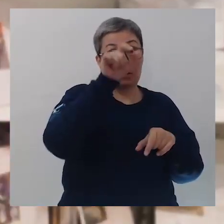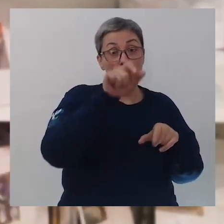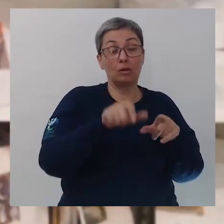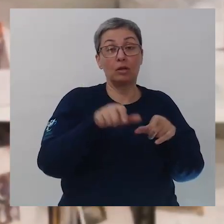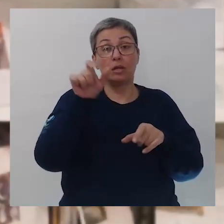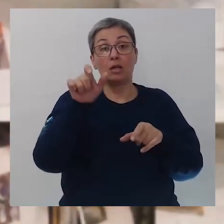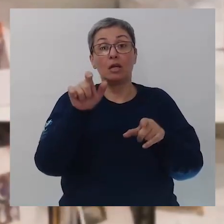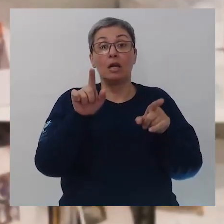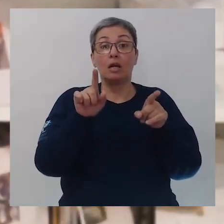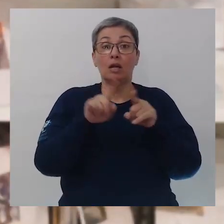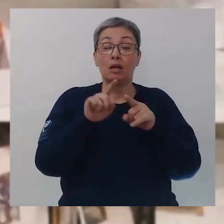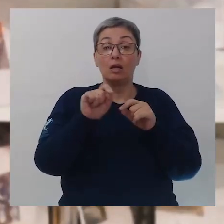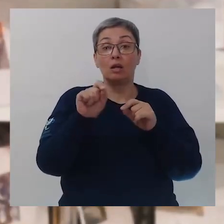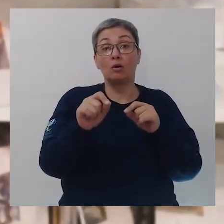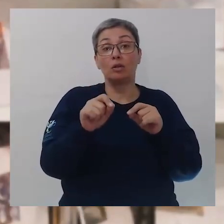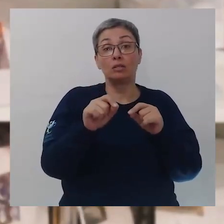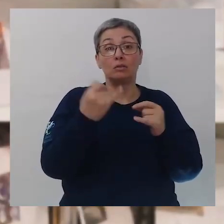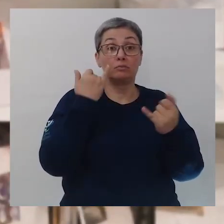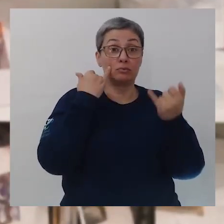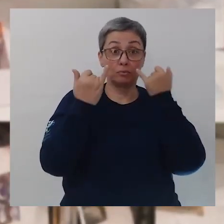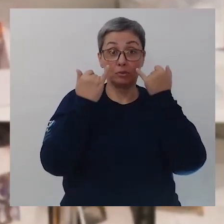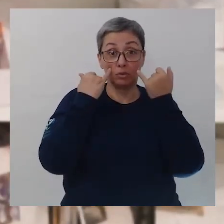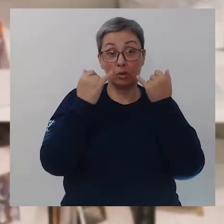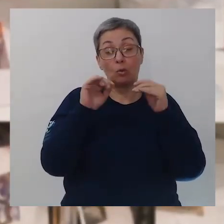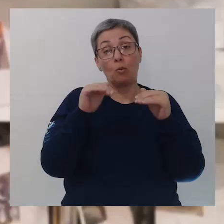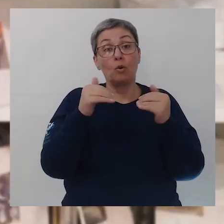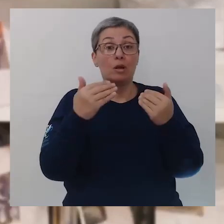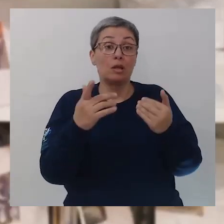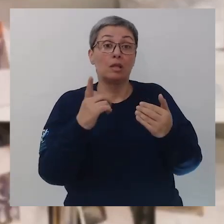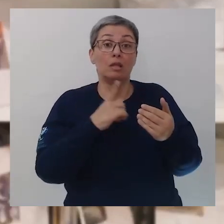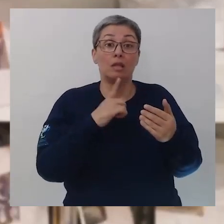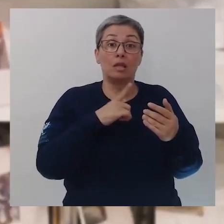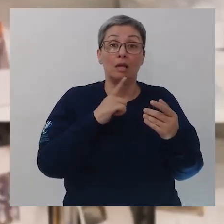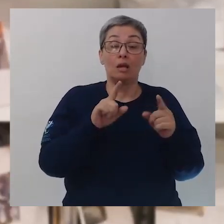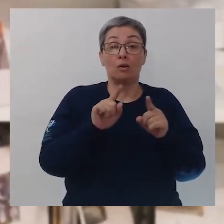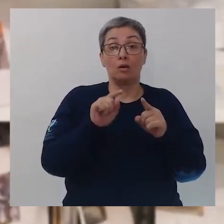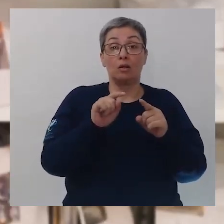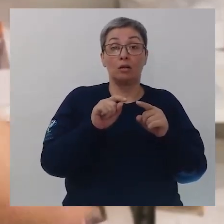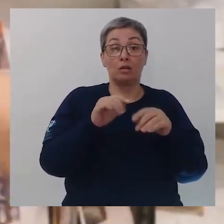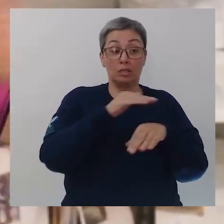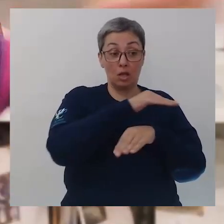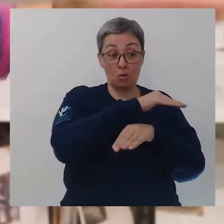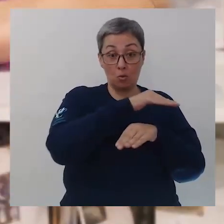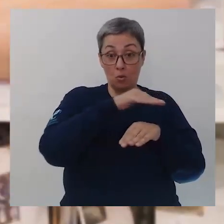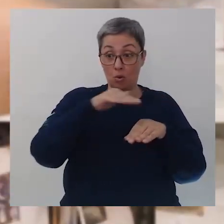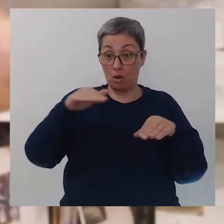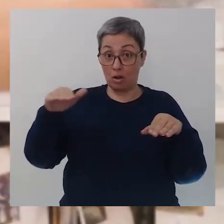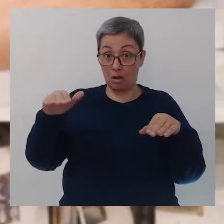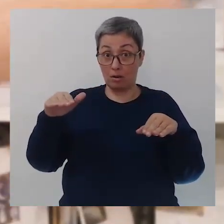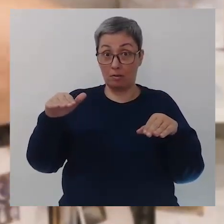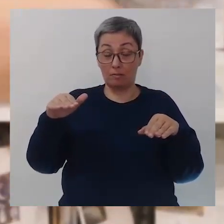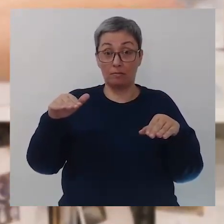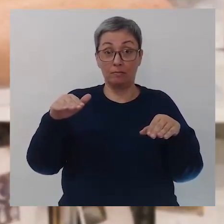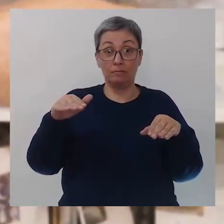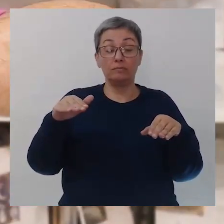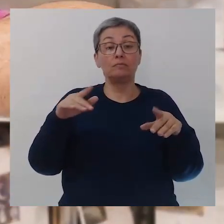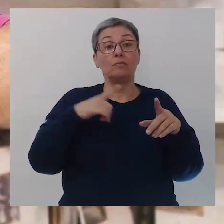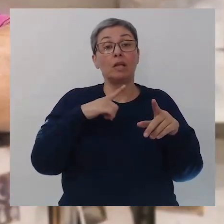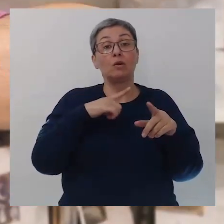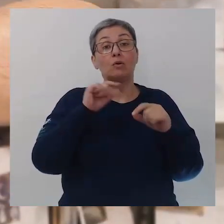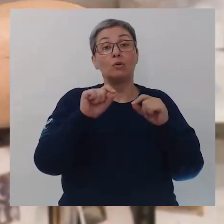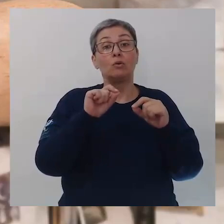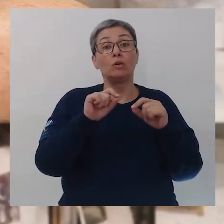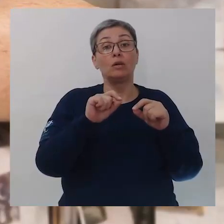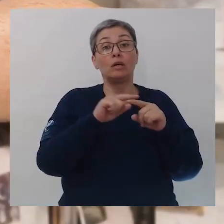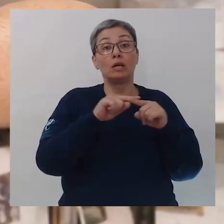barras de coluna são as informações. Quando elas estão na horizontal, a gente tem